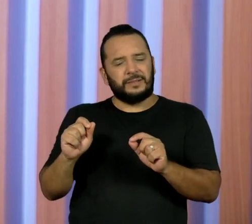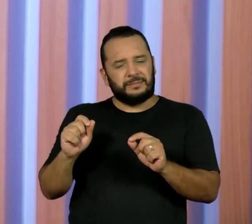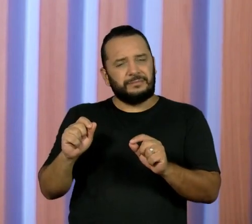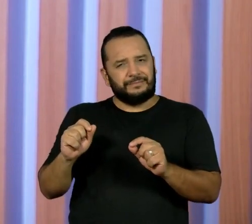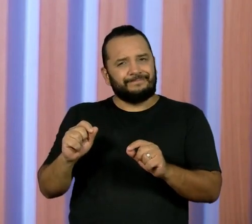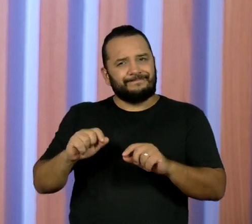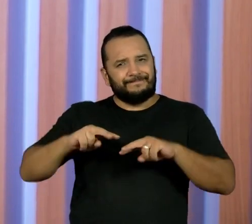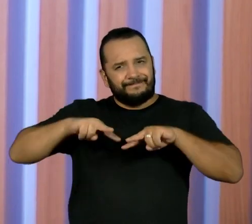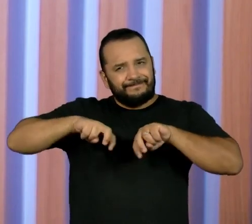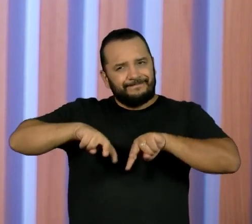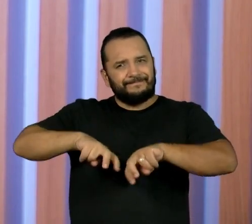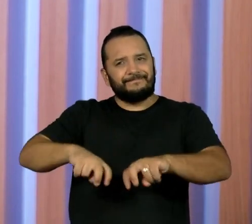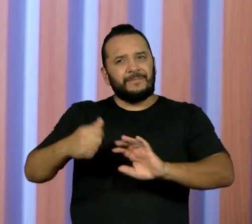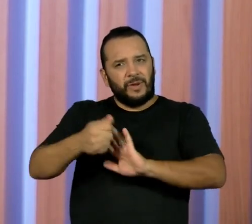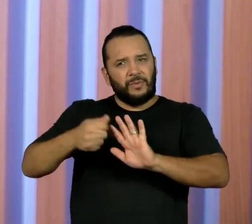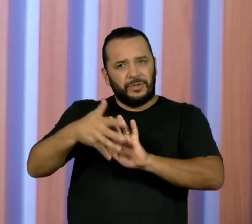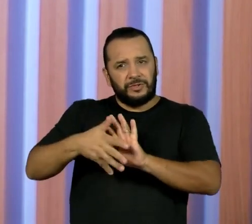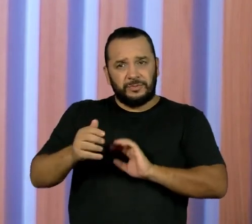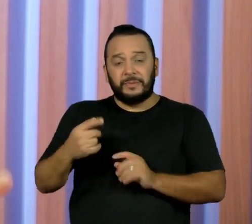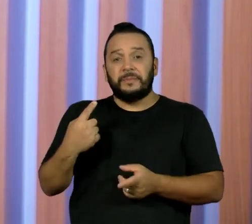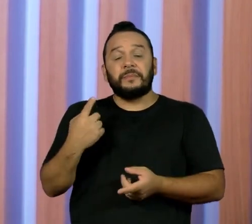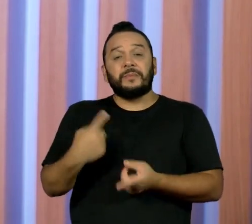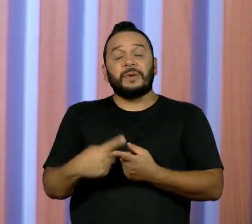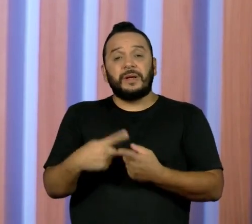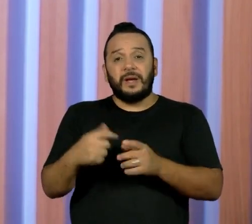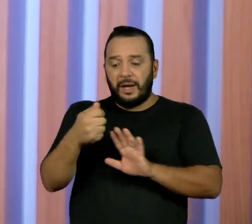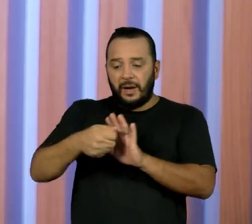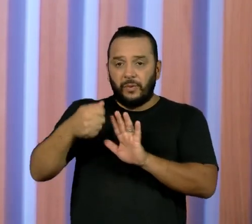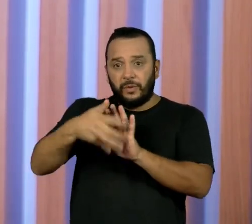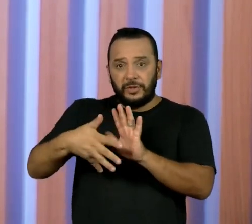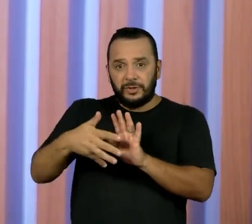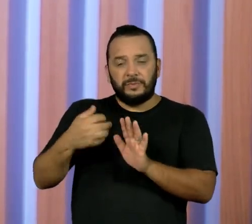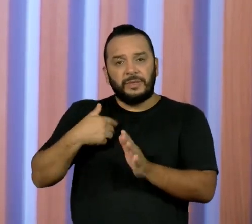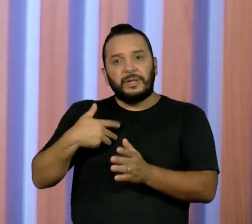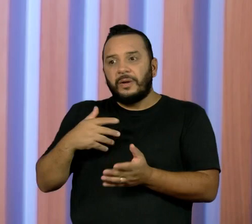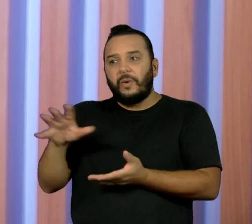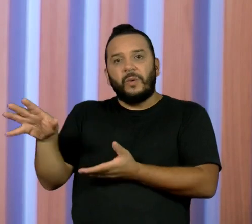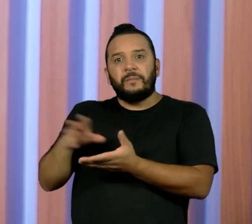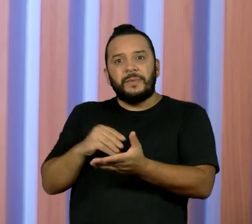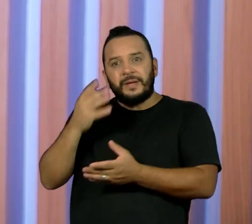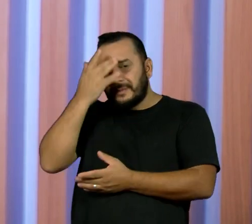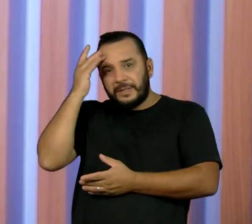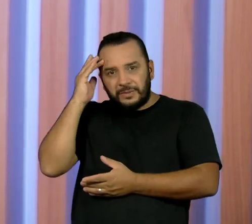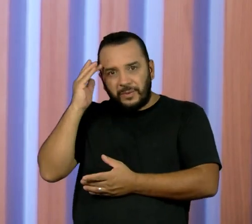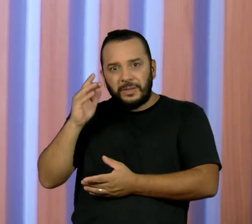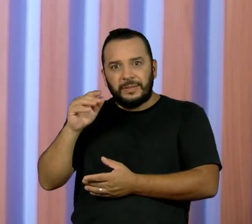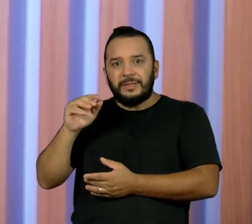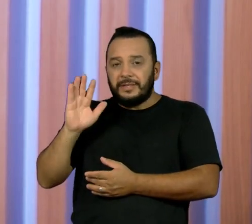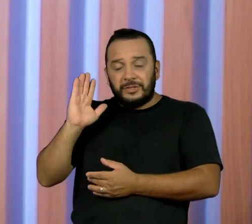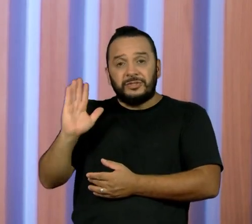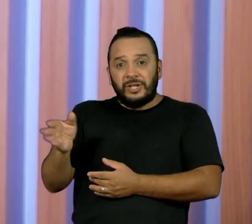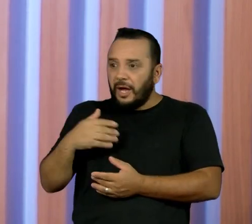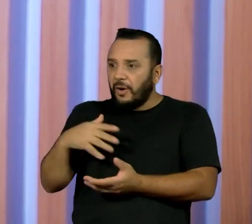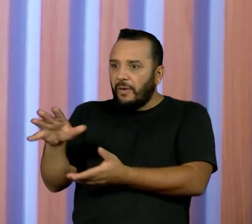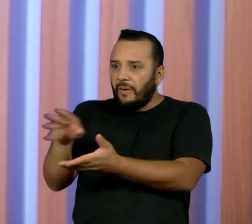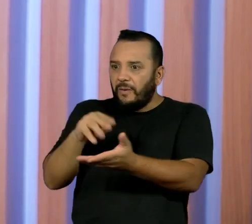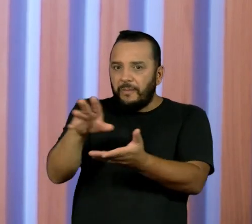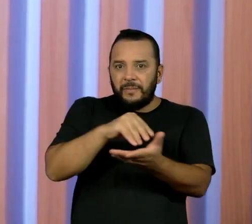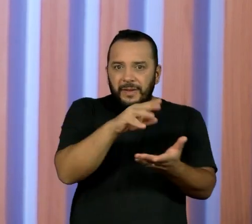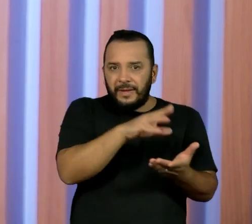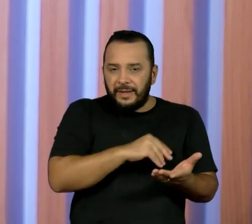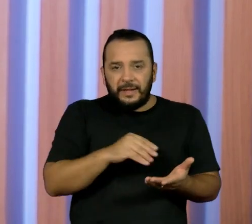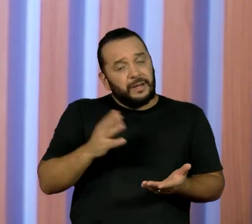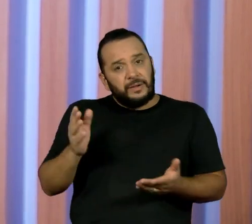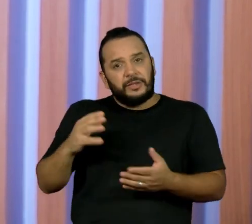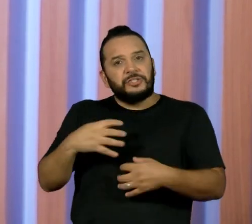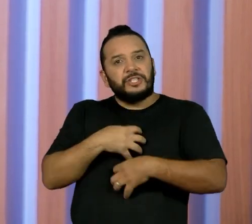sistema de dados que replica o comportamento do consumidor. Ele replica comportamento, né, para entender quais são os conteúdos mais relevantes que vai